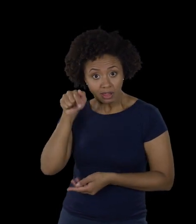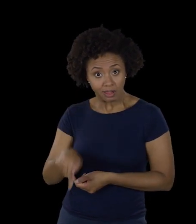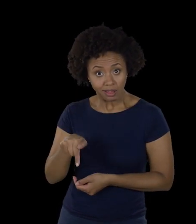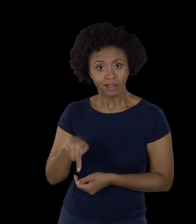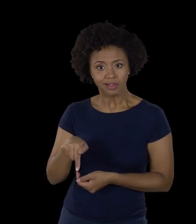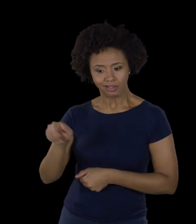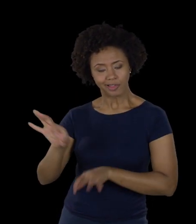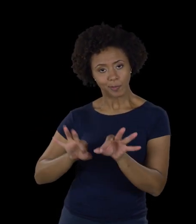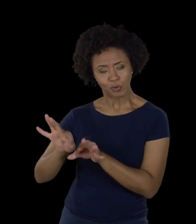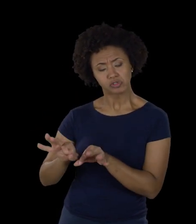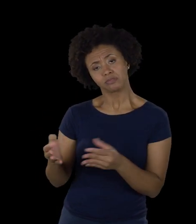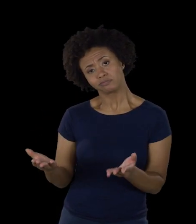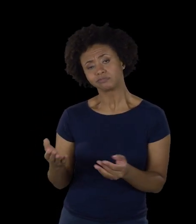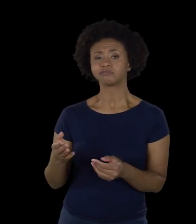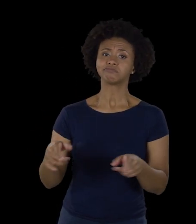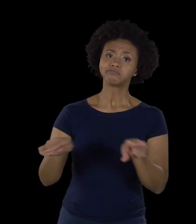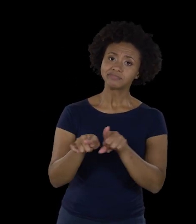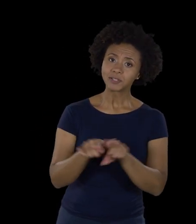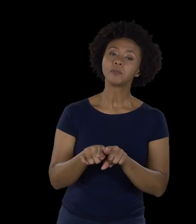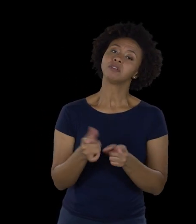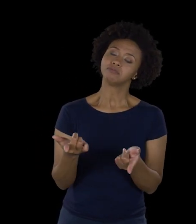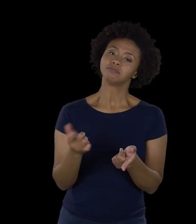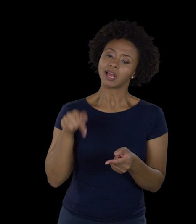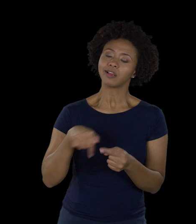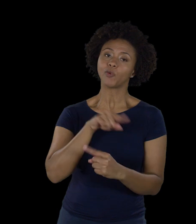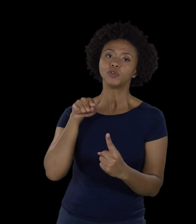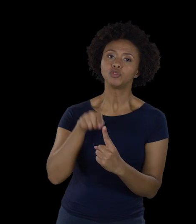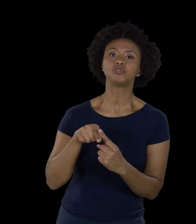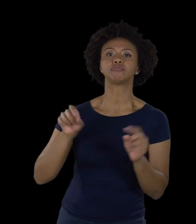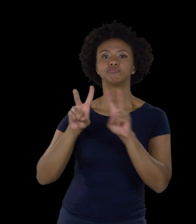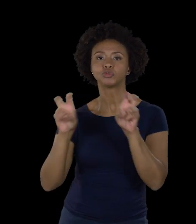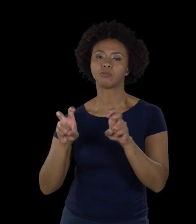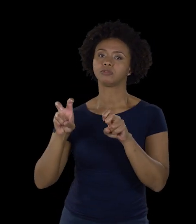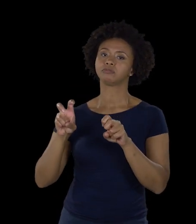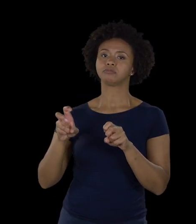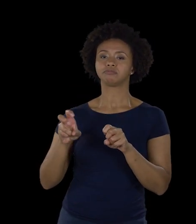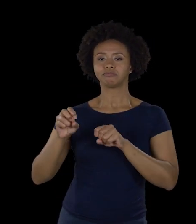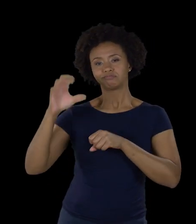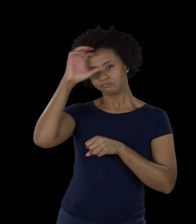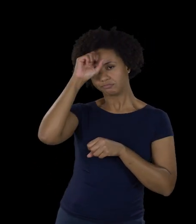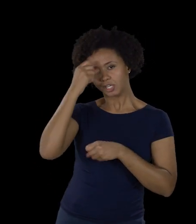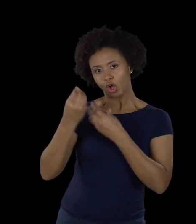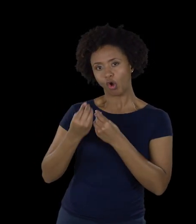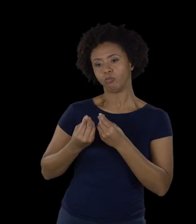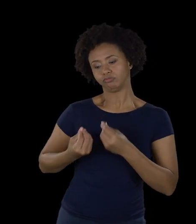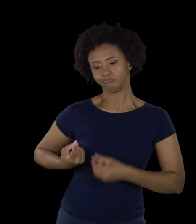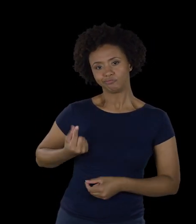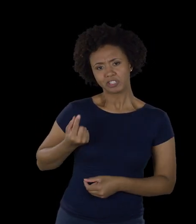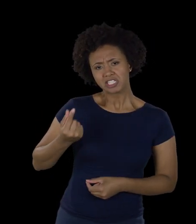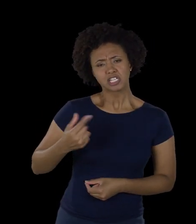e basicamente busca apresentar conteúdos sobre educação financeira de uma maneira